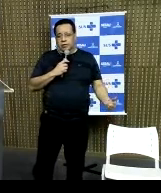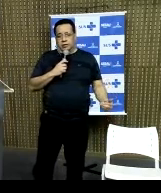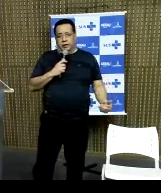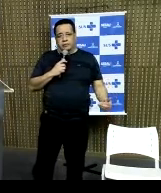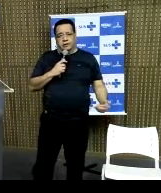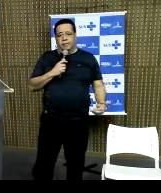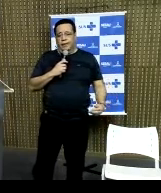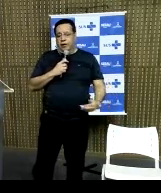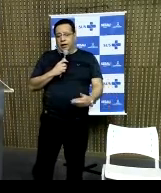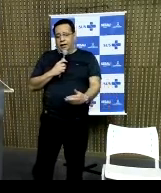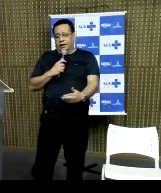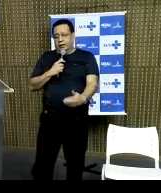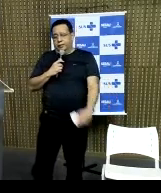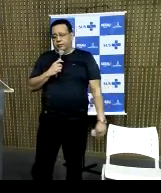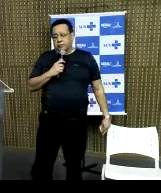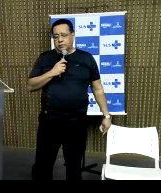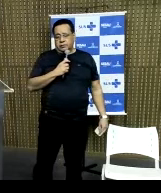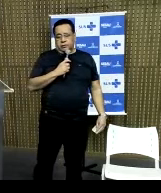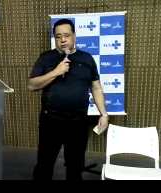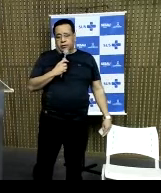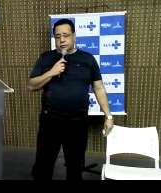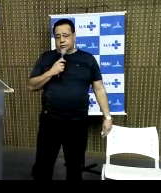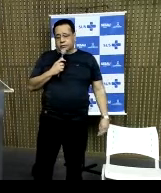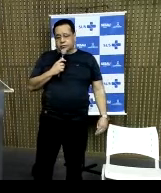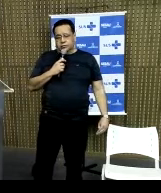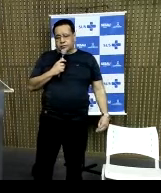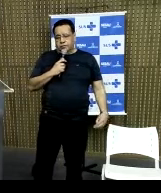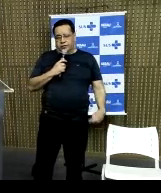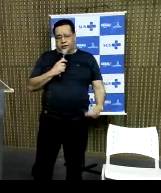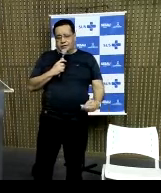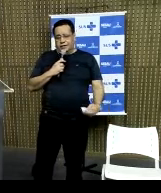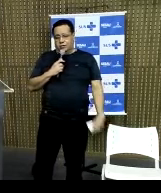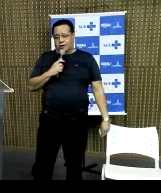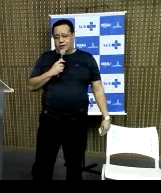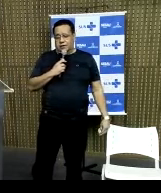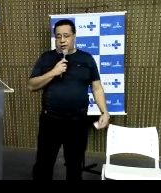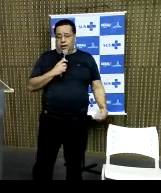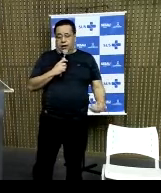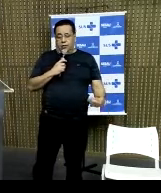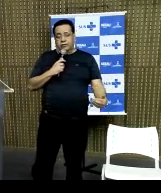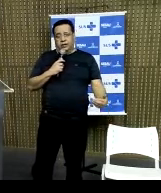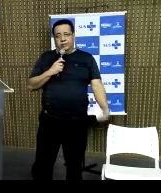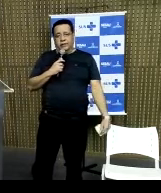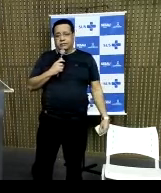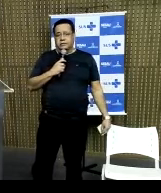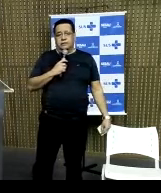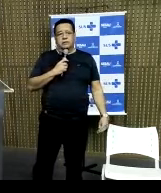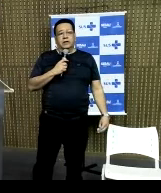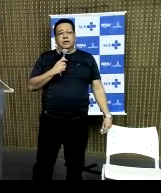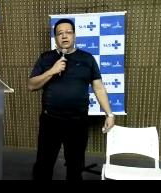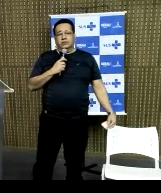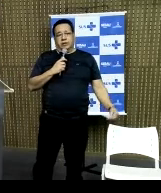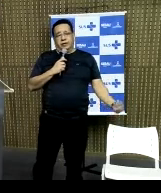no acolhimento, né? A equipe dos odontólogos nos fortaleceram com relação ao monitoramento,